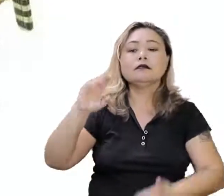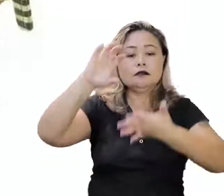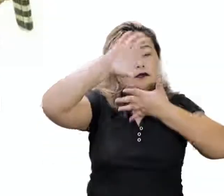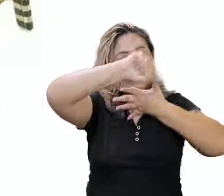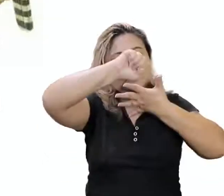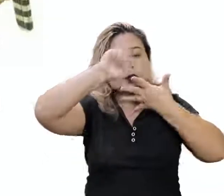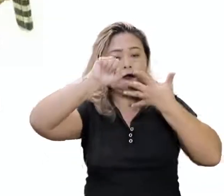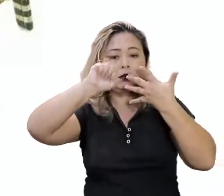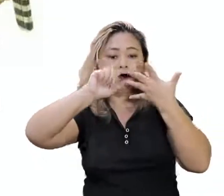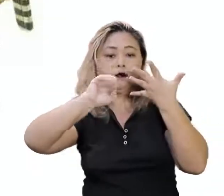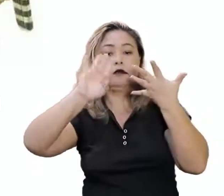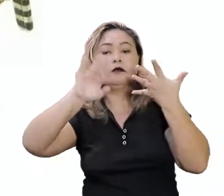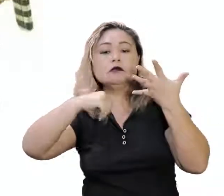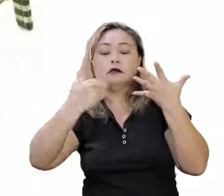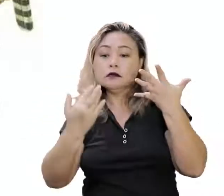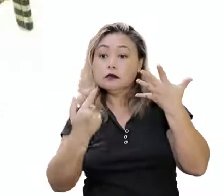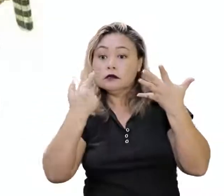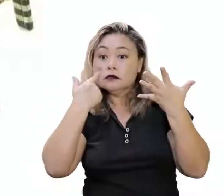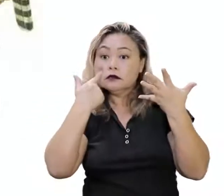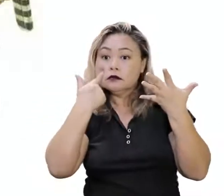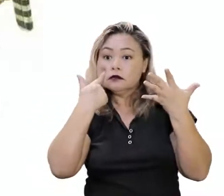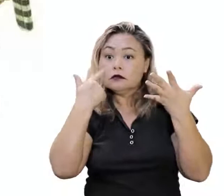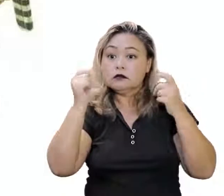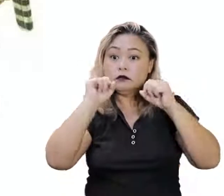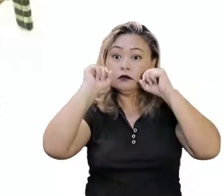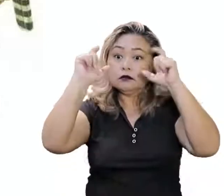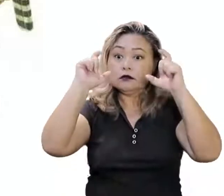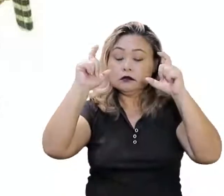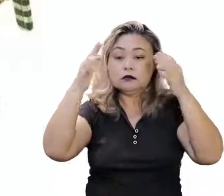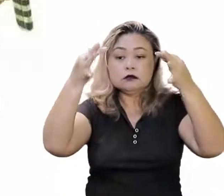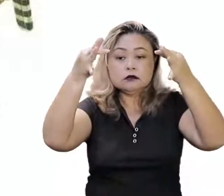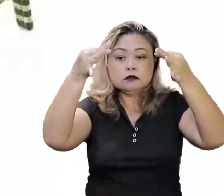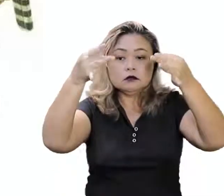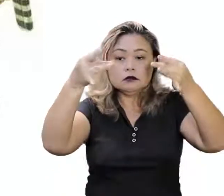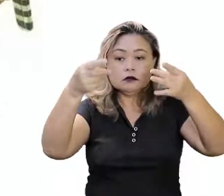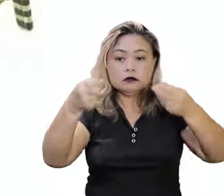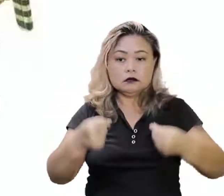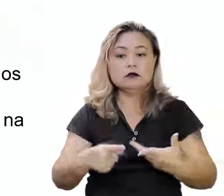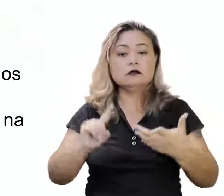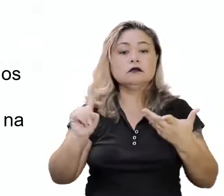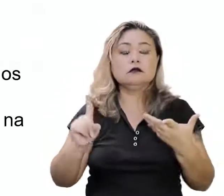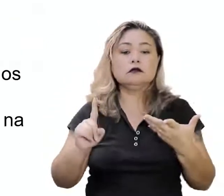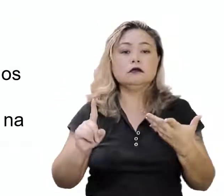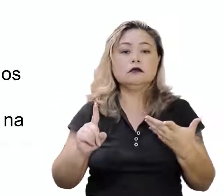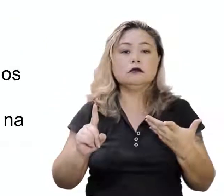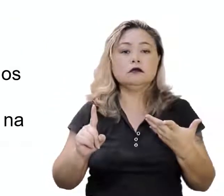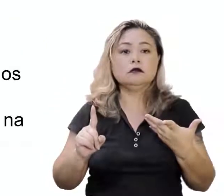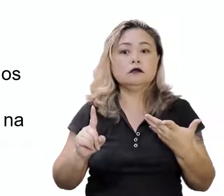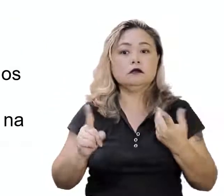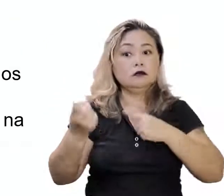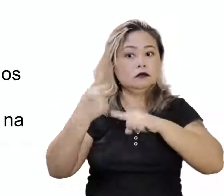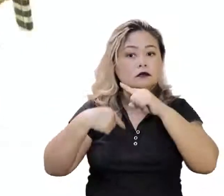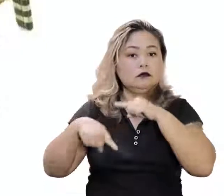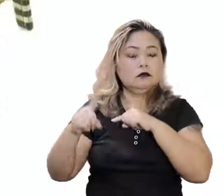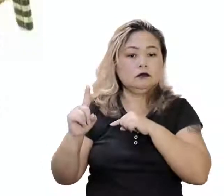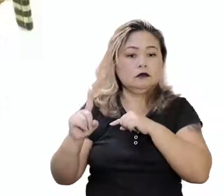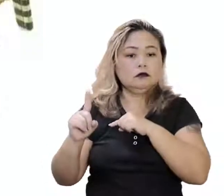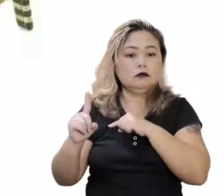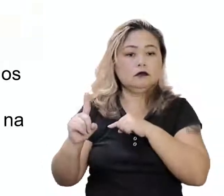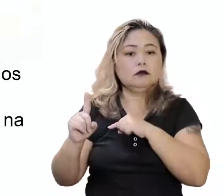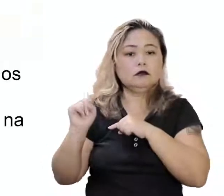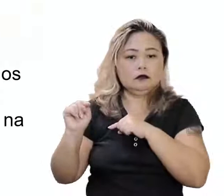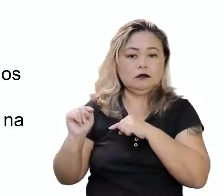Cadeia alimentar, então, presta bem atenção nesse detalhe, tá? Deixa eu vir aqui